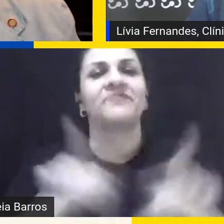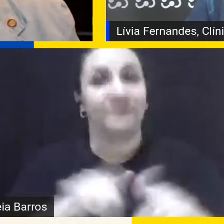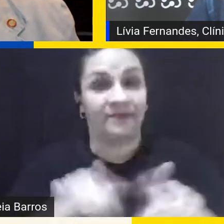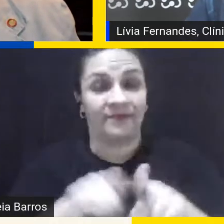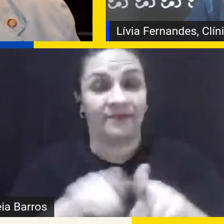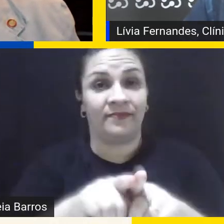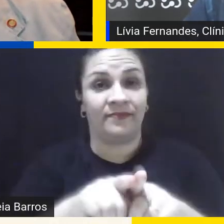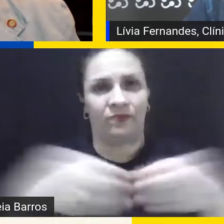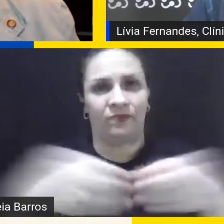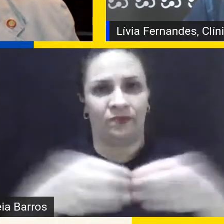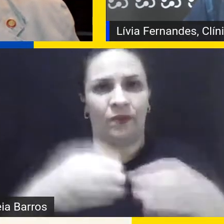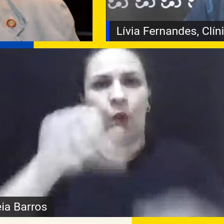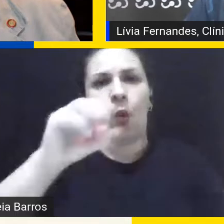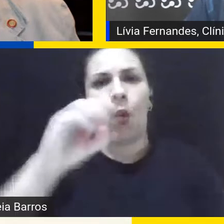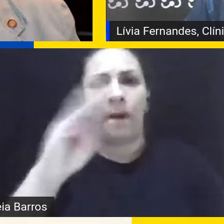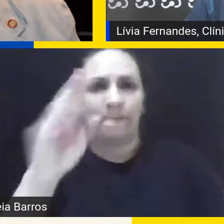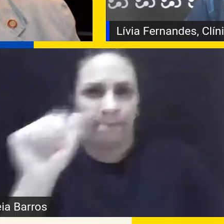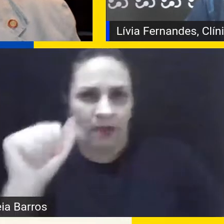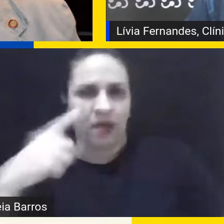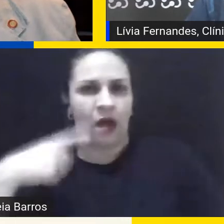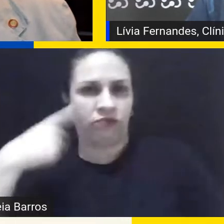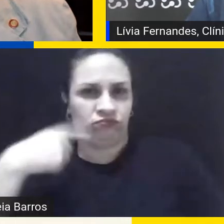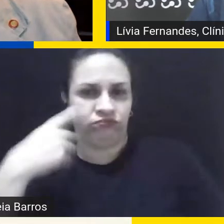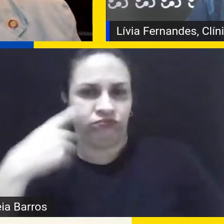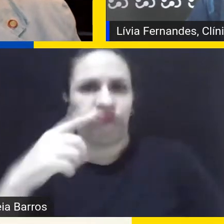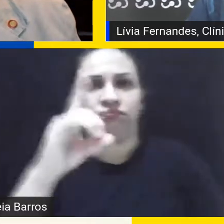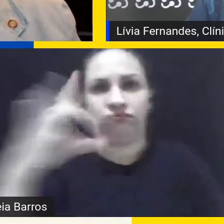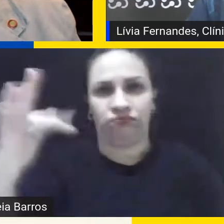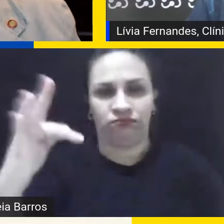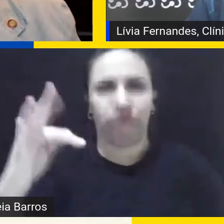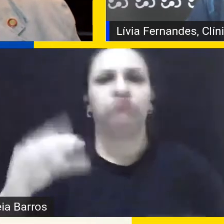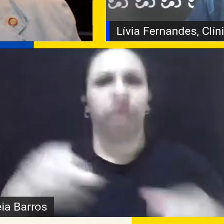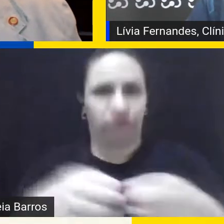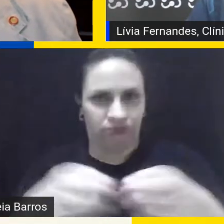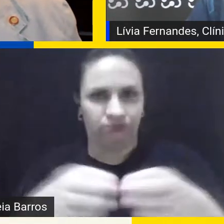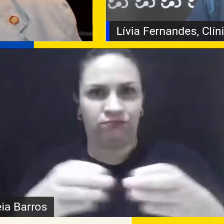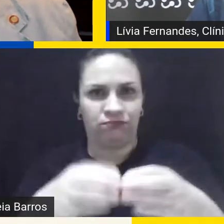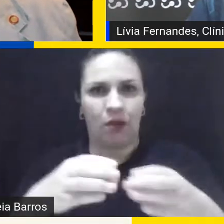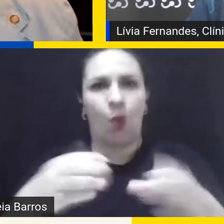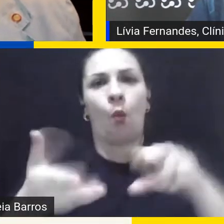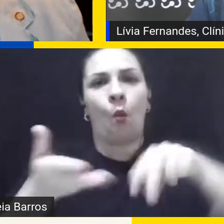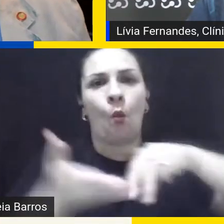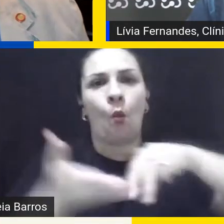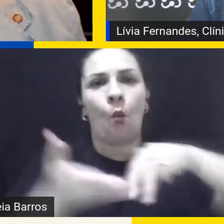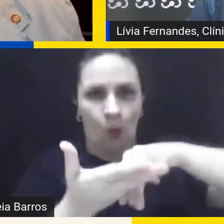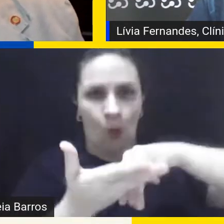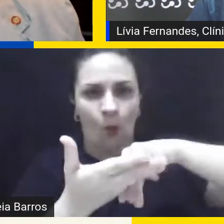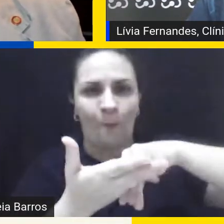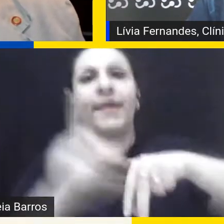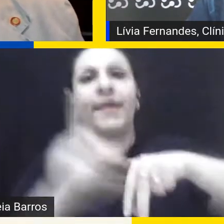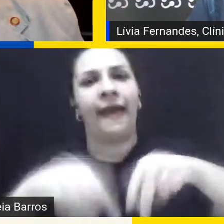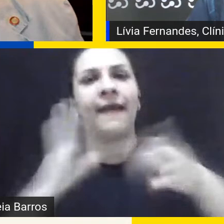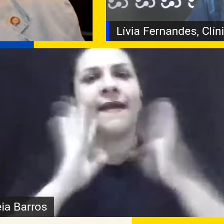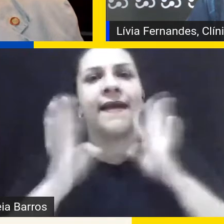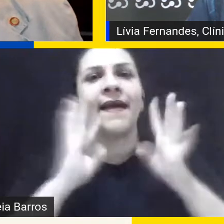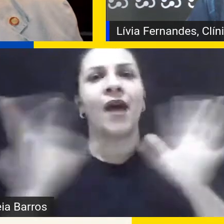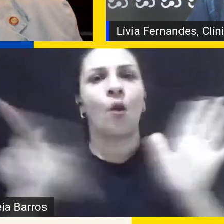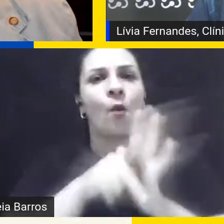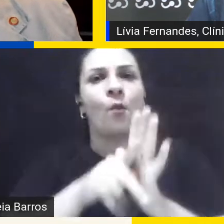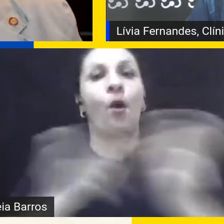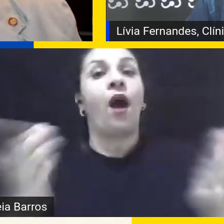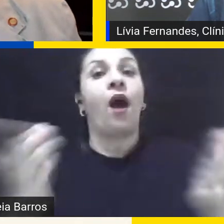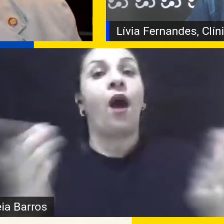da OAB, no Facebook do Moab. É uma live autista, é uma live